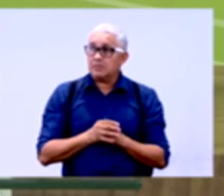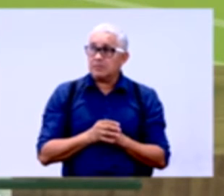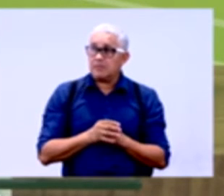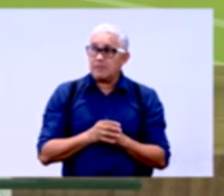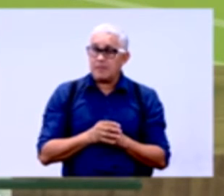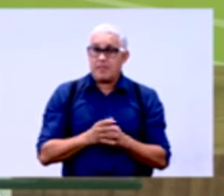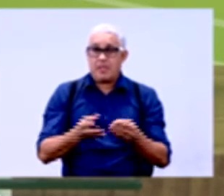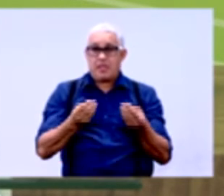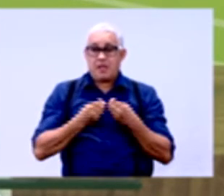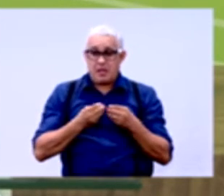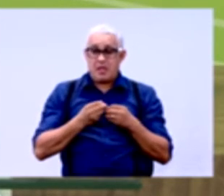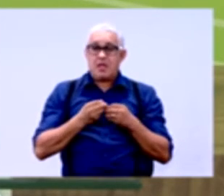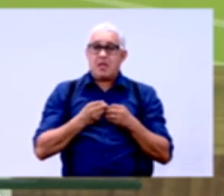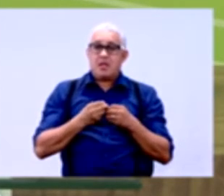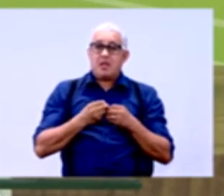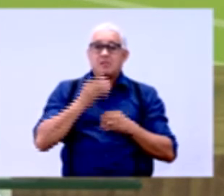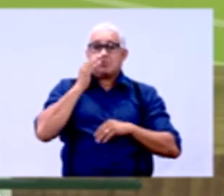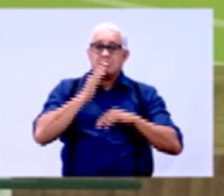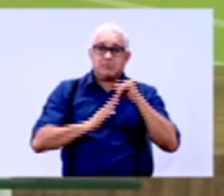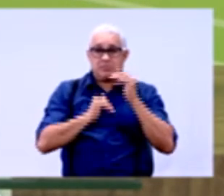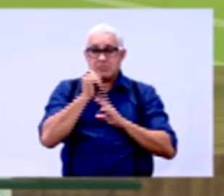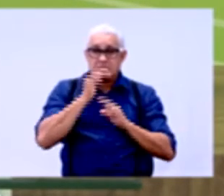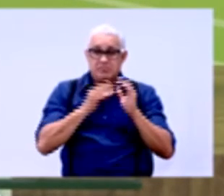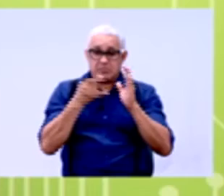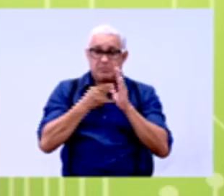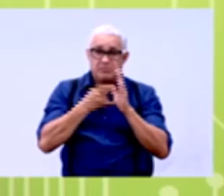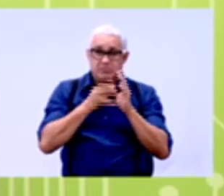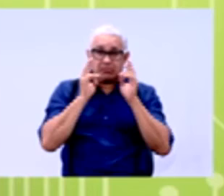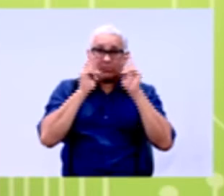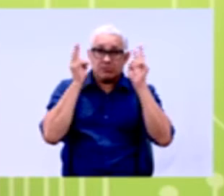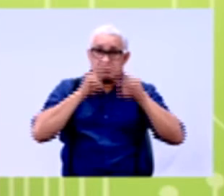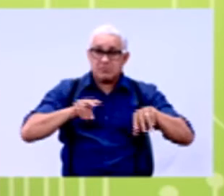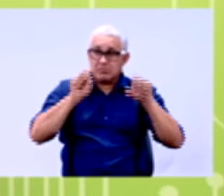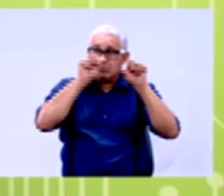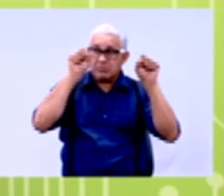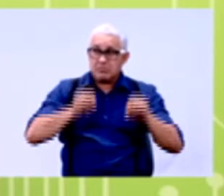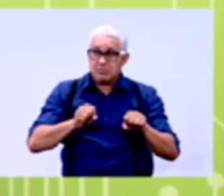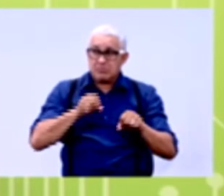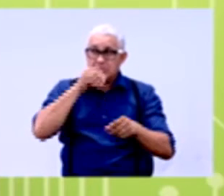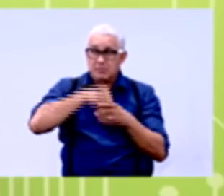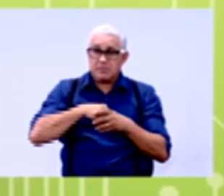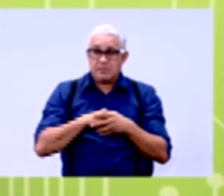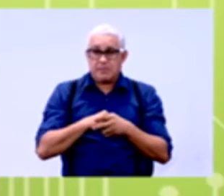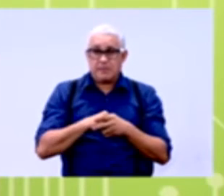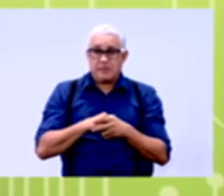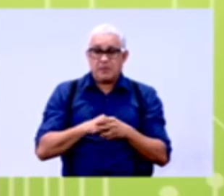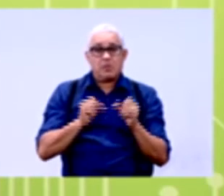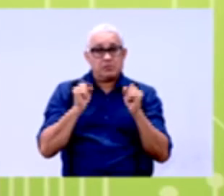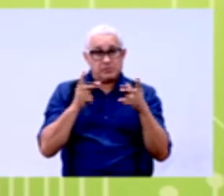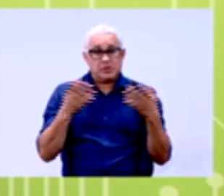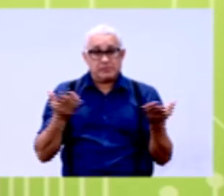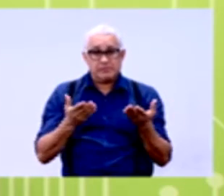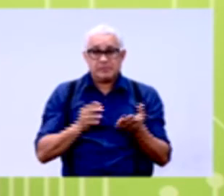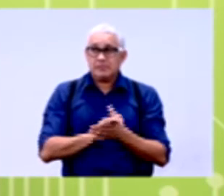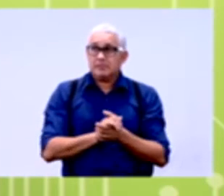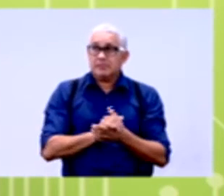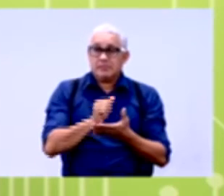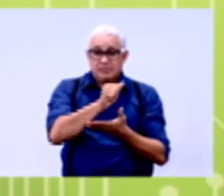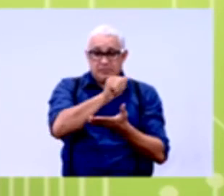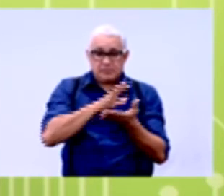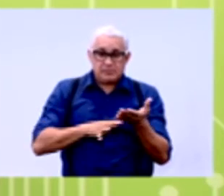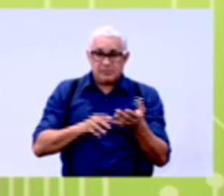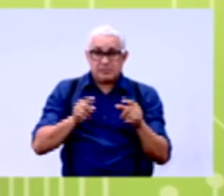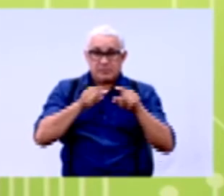trazer para o desenvolvedor visualizar, né, sobre o sistema, né, professor? Isso aí. Muito bem, então agora nós vamos passar para a nossa